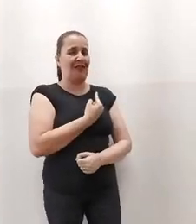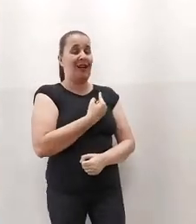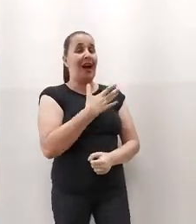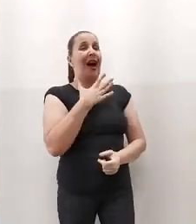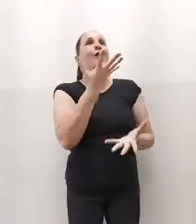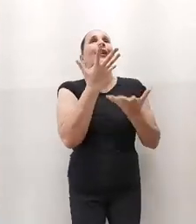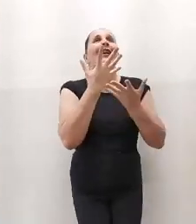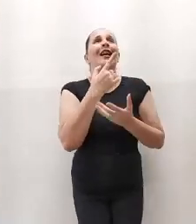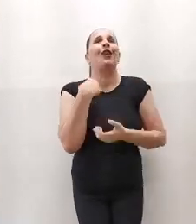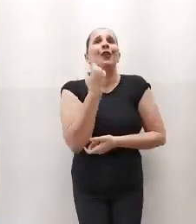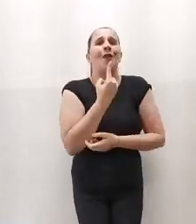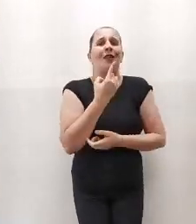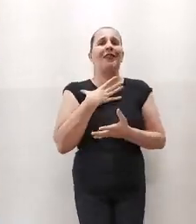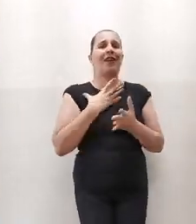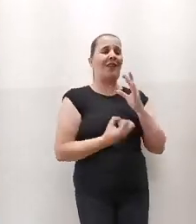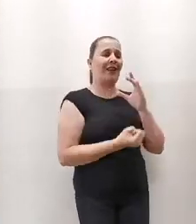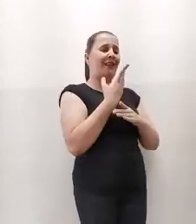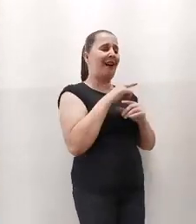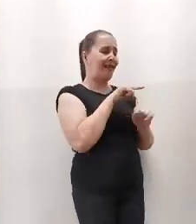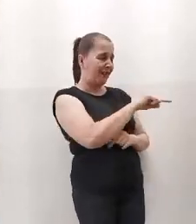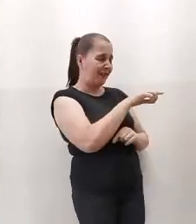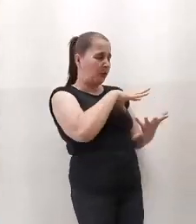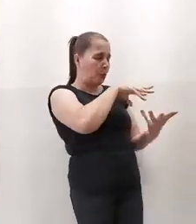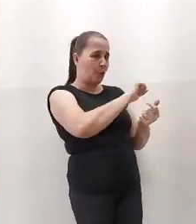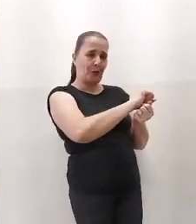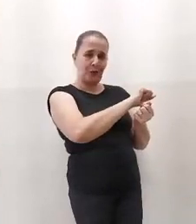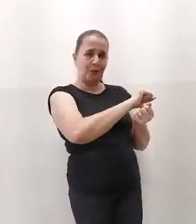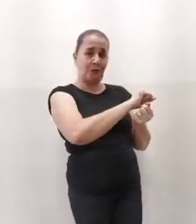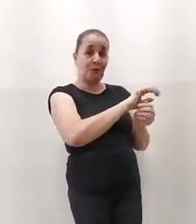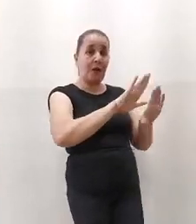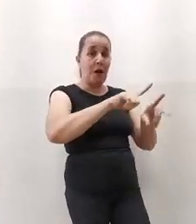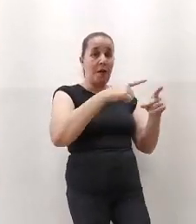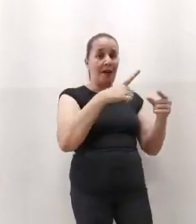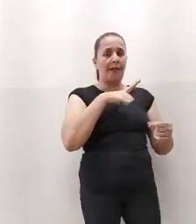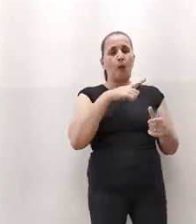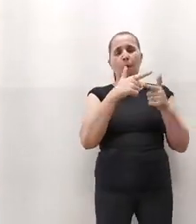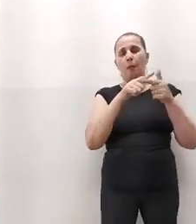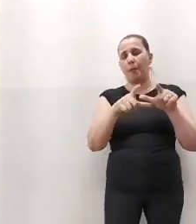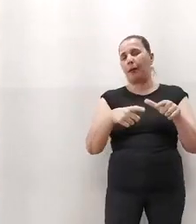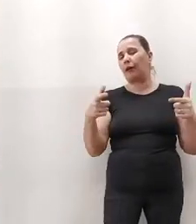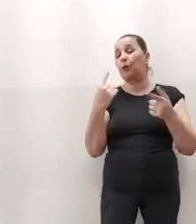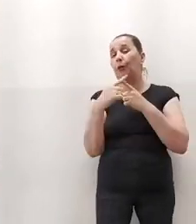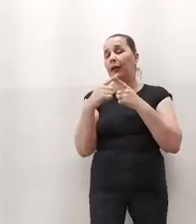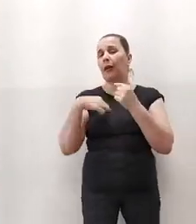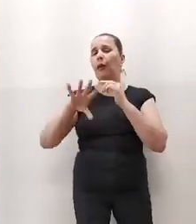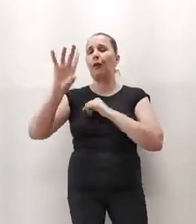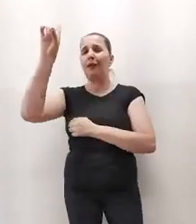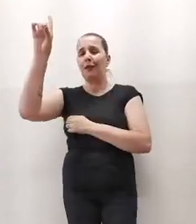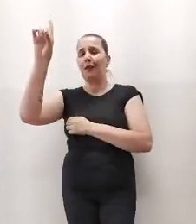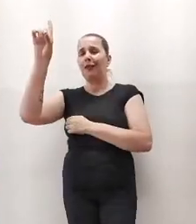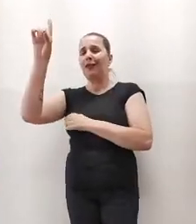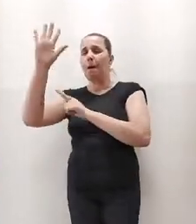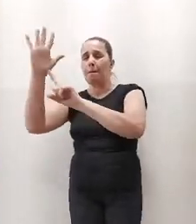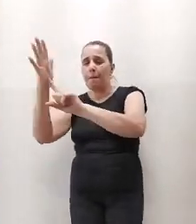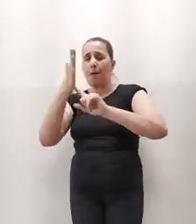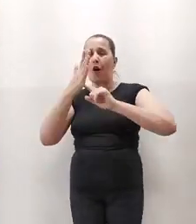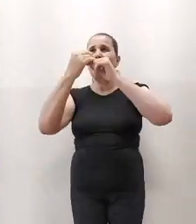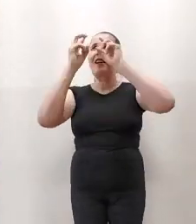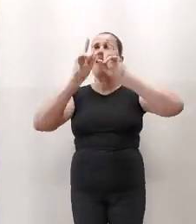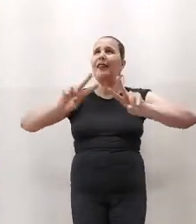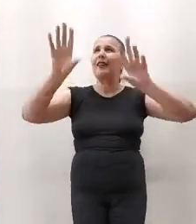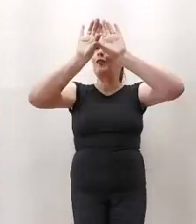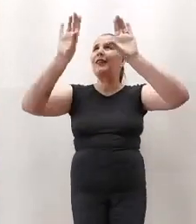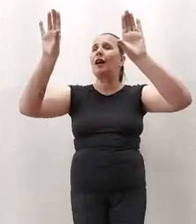querer sendo criado ao nosso redor. E aí nós temos um enorme problema, porque quando Deus vem com sua visão celestial,